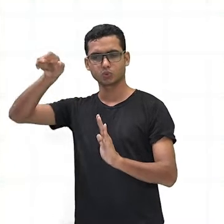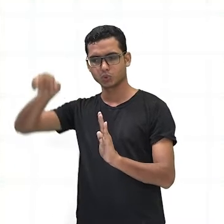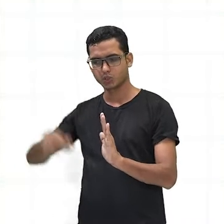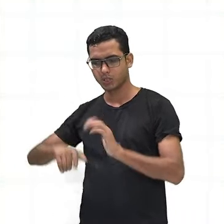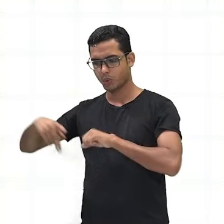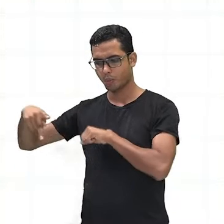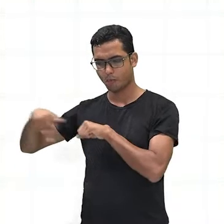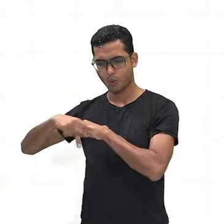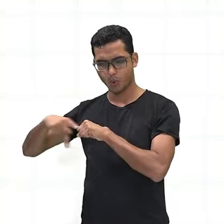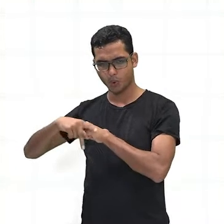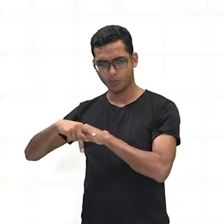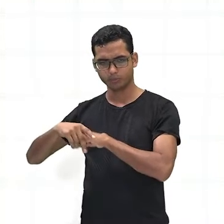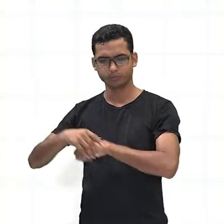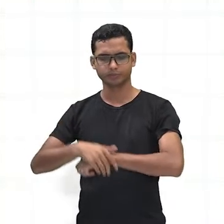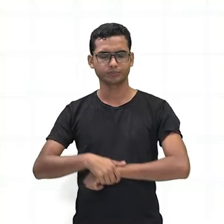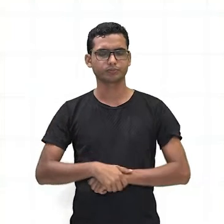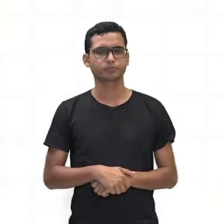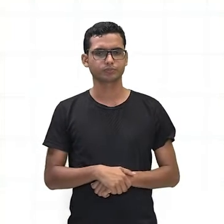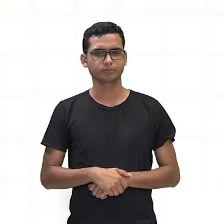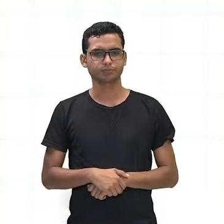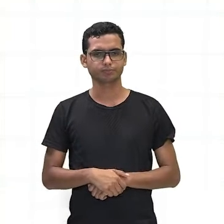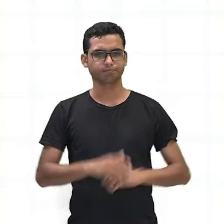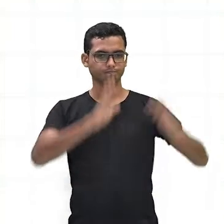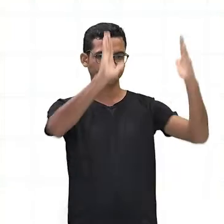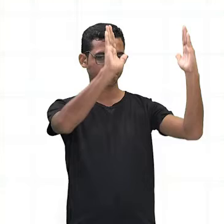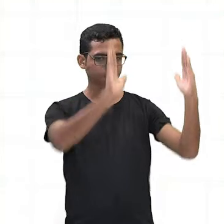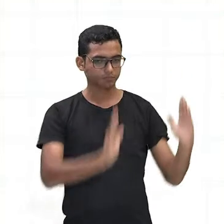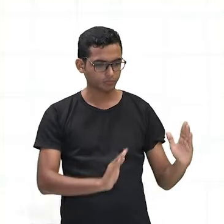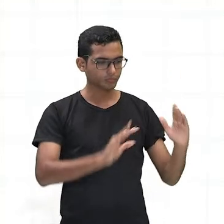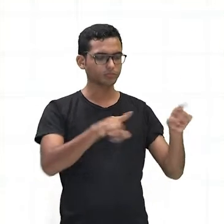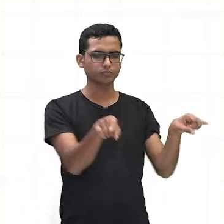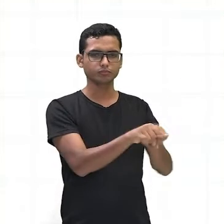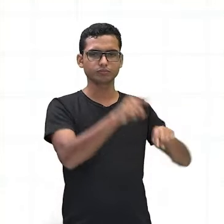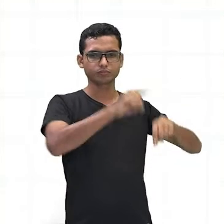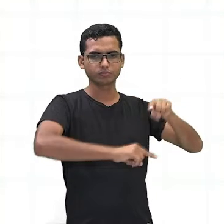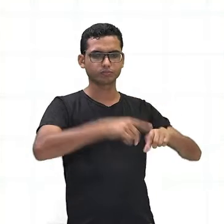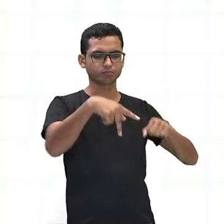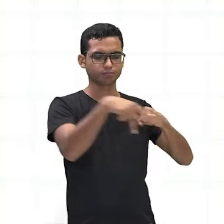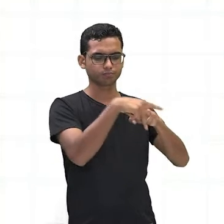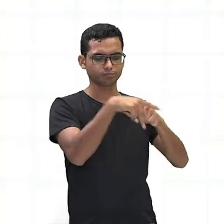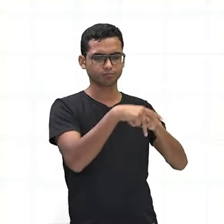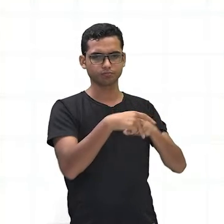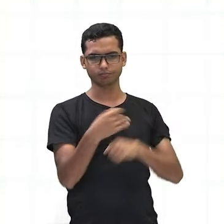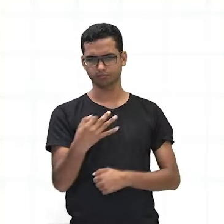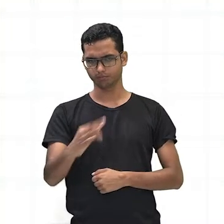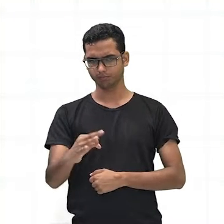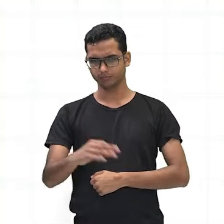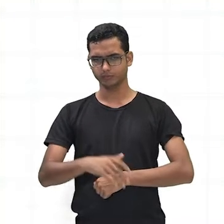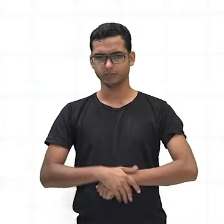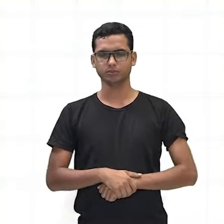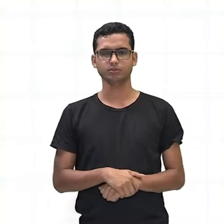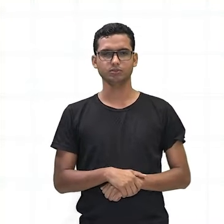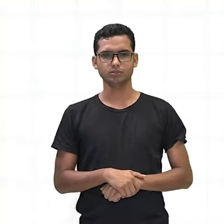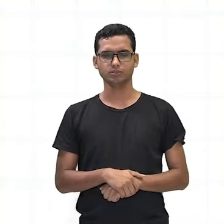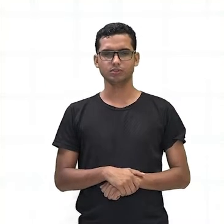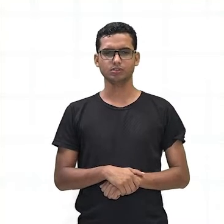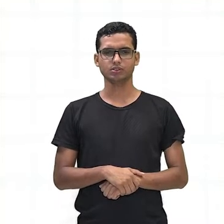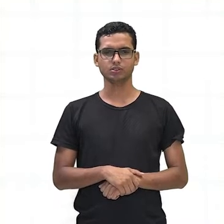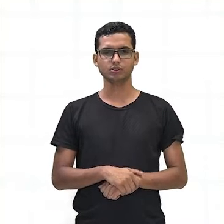O sujeito e os object pronouns, o objeto. certo? Os pronomes